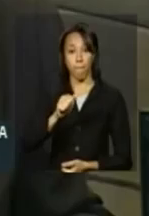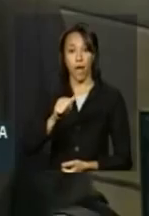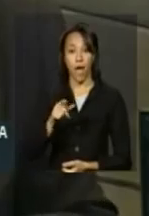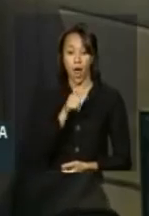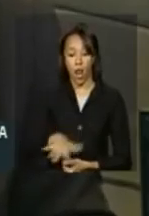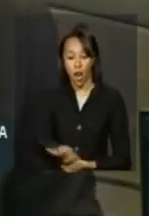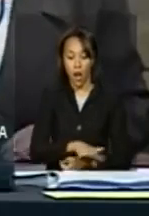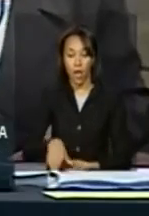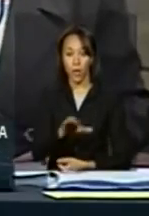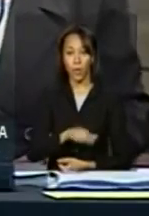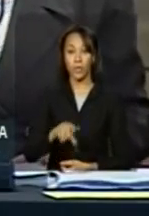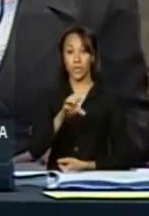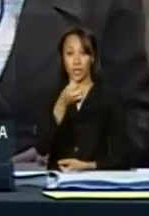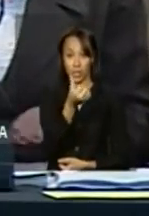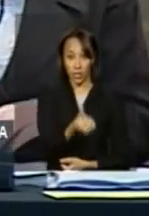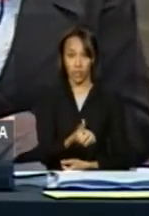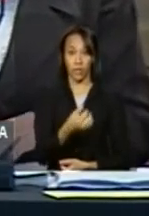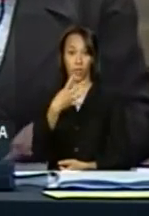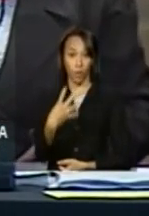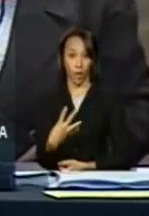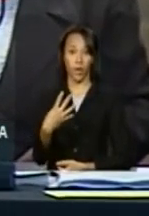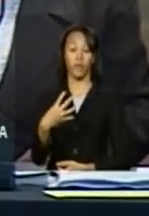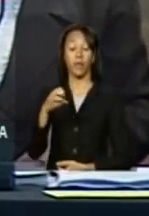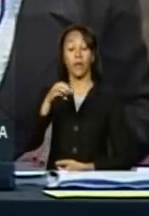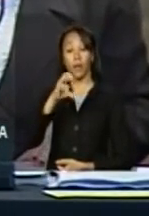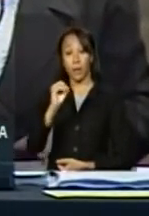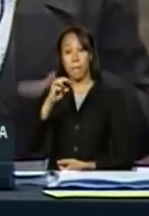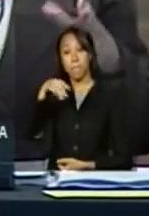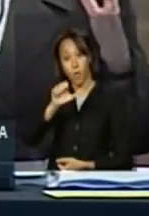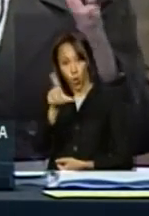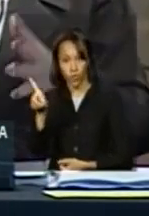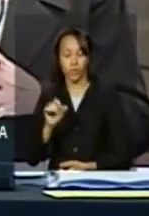de Maruí é 640 milhões. No eixo de energia,